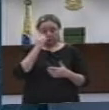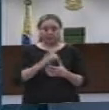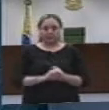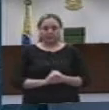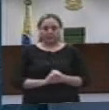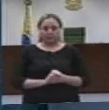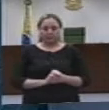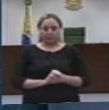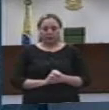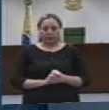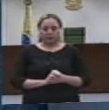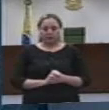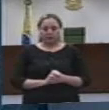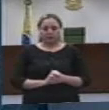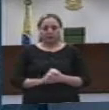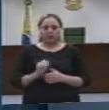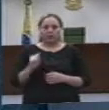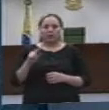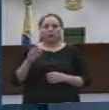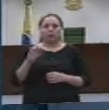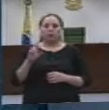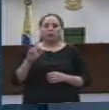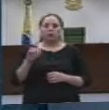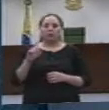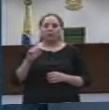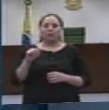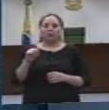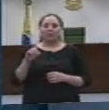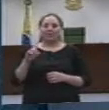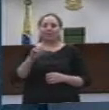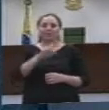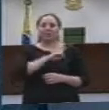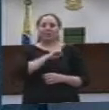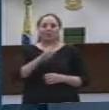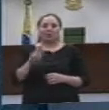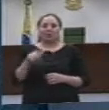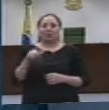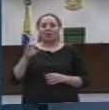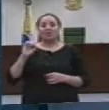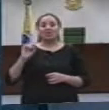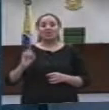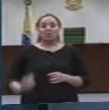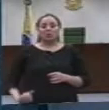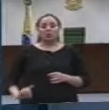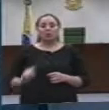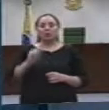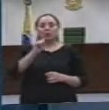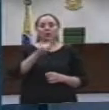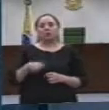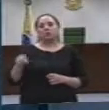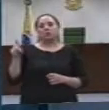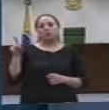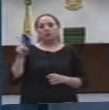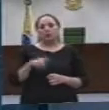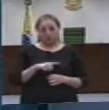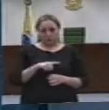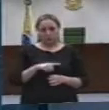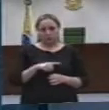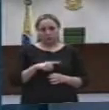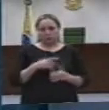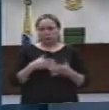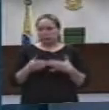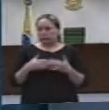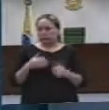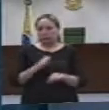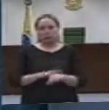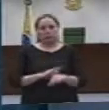reconhecido autoridade religiosa agora vem o direito de cancelar e a qualquer tempo